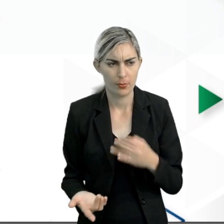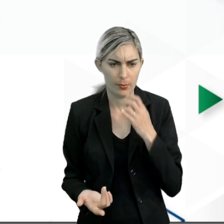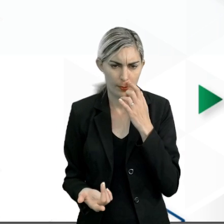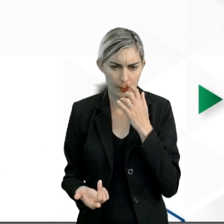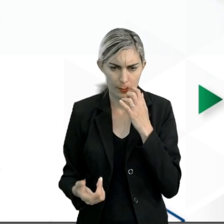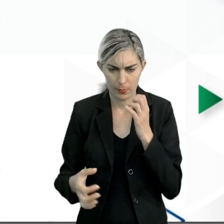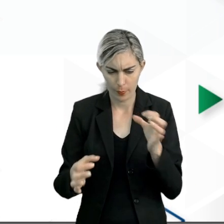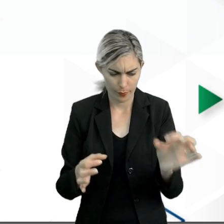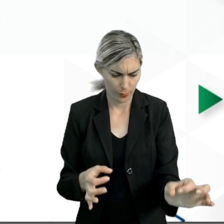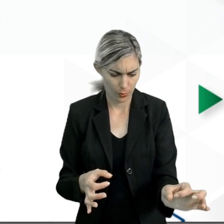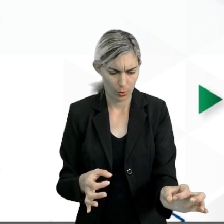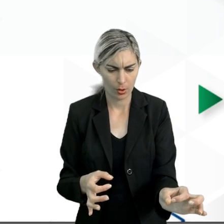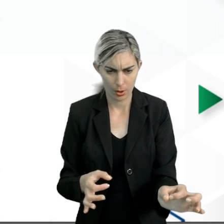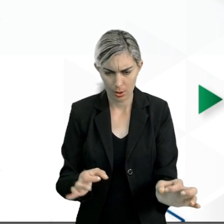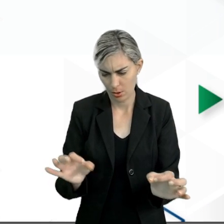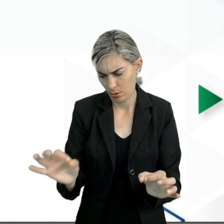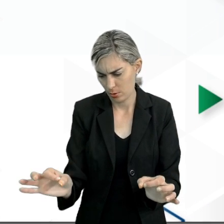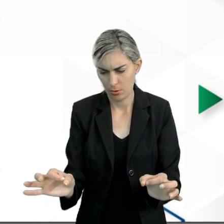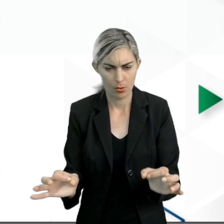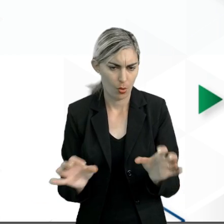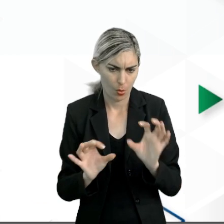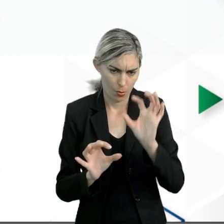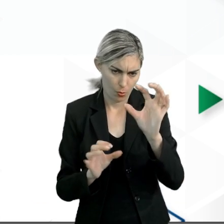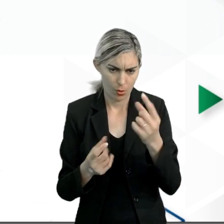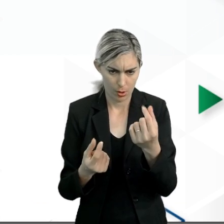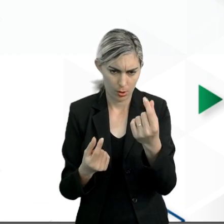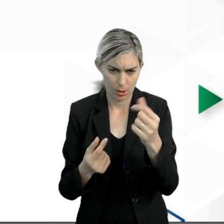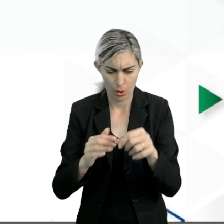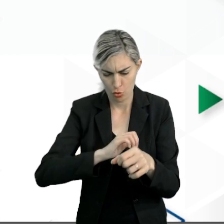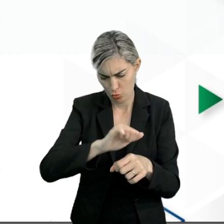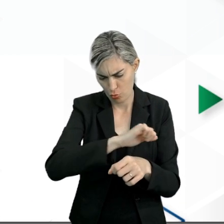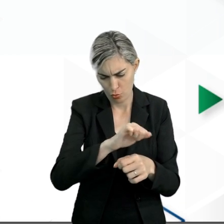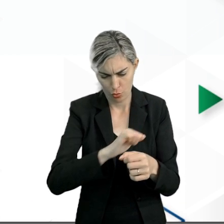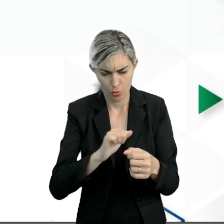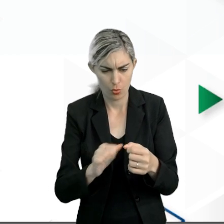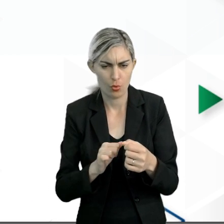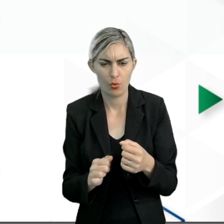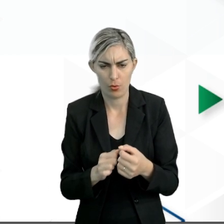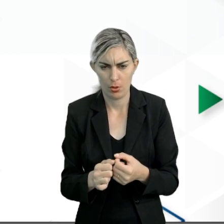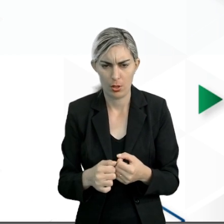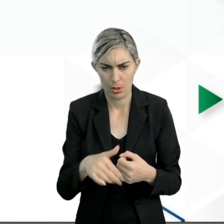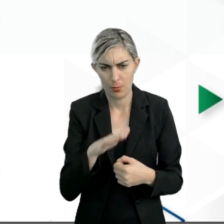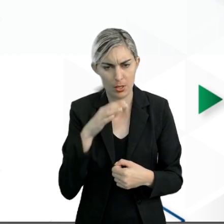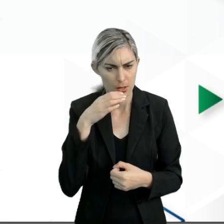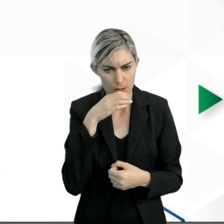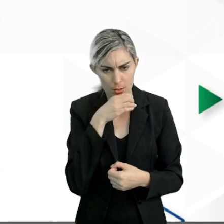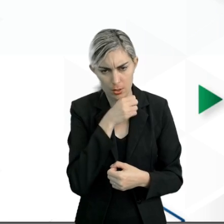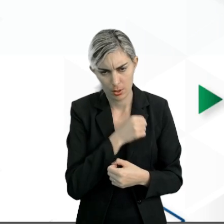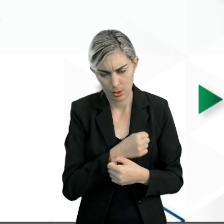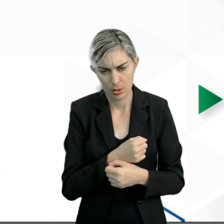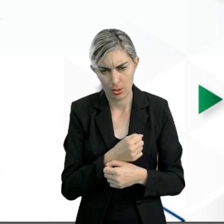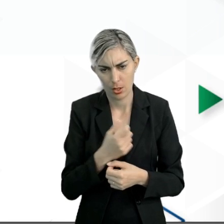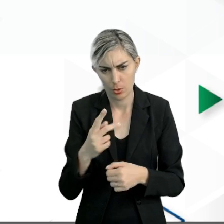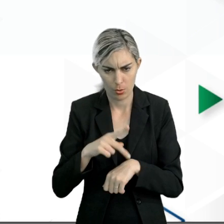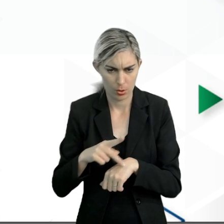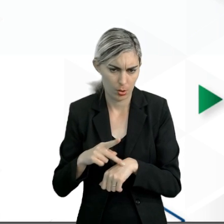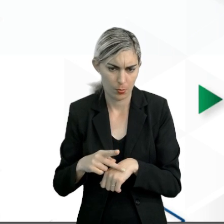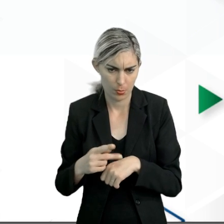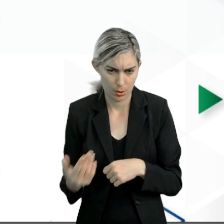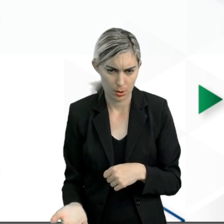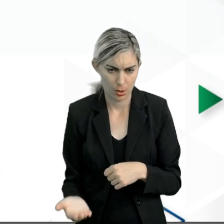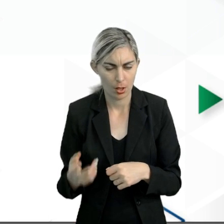que uma moeda que quando a gente tá ali polindo ela ela vai ficar mais quente que uma moeda preta